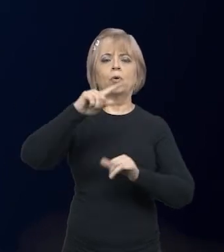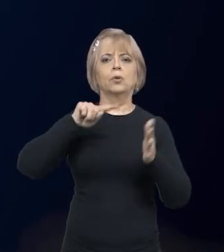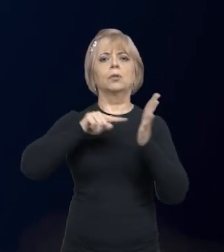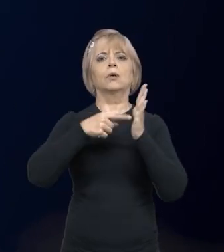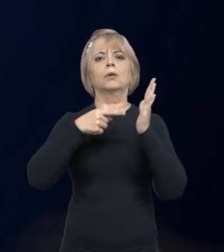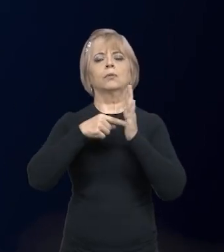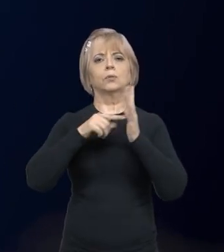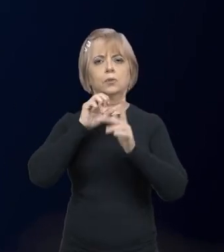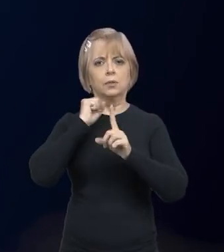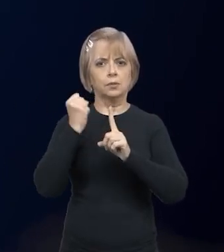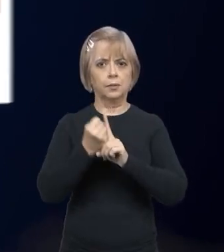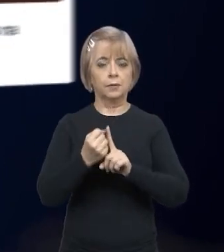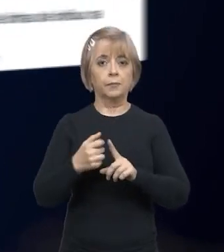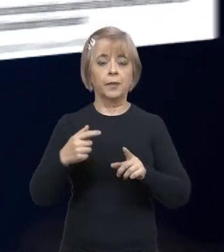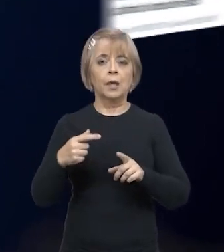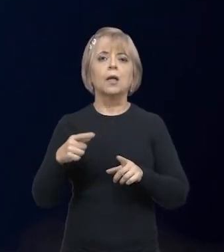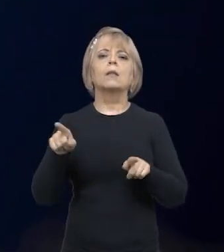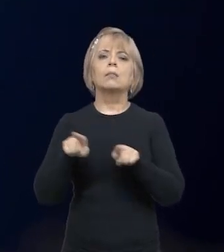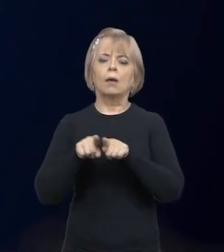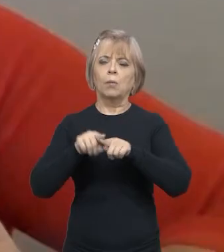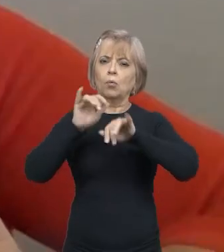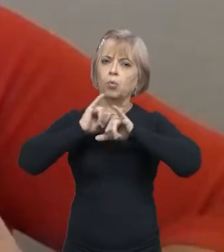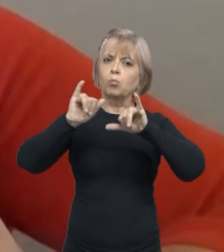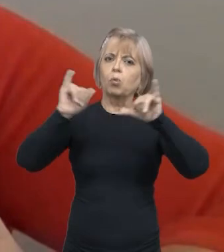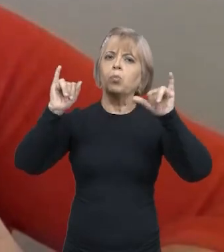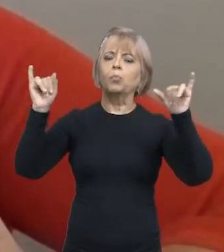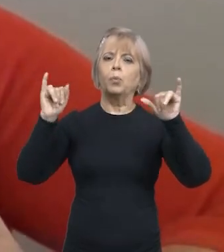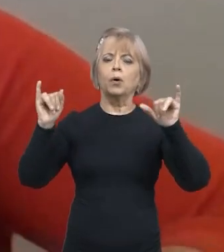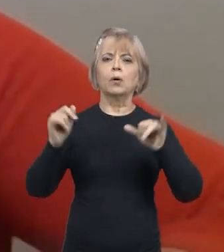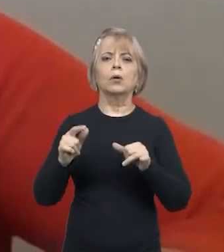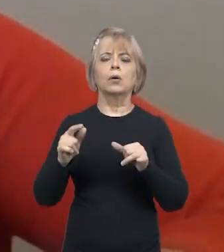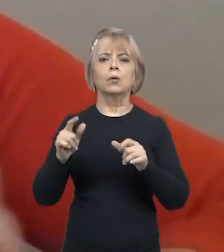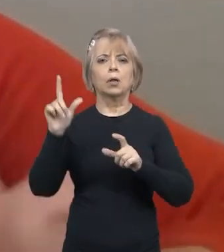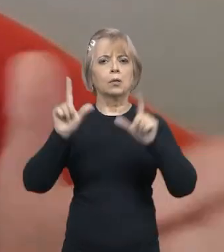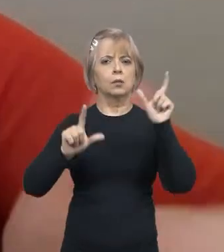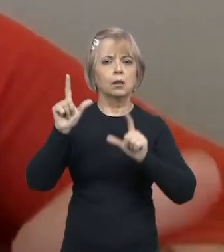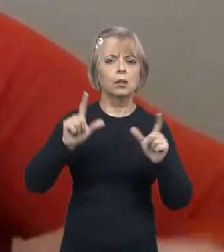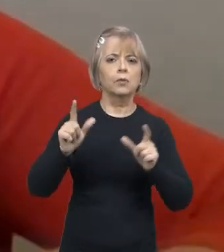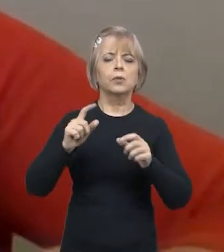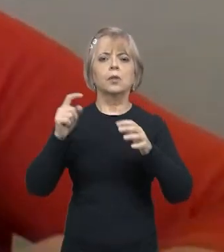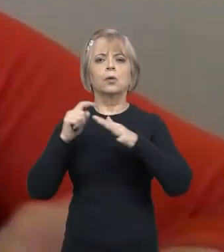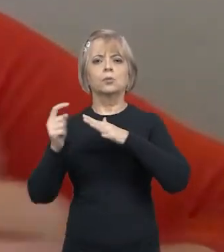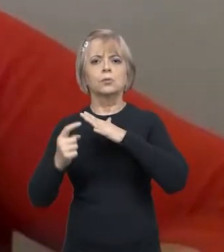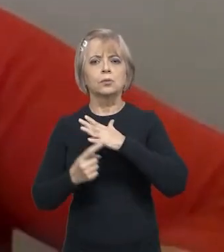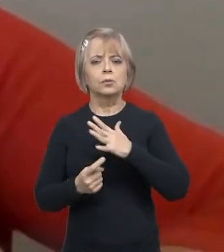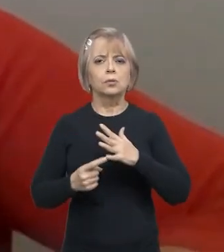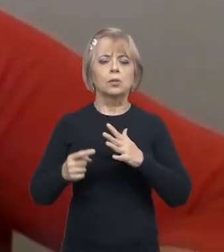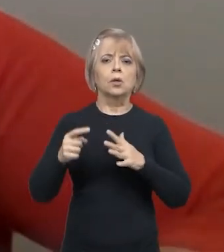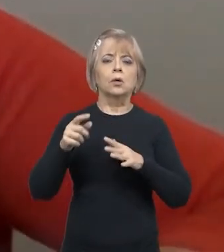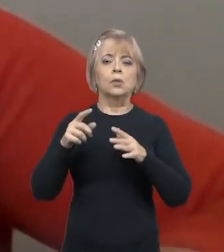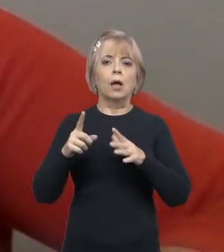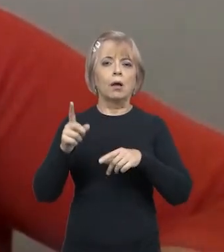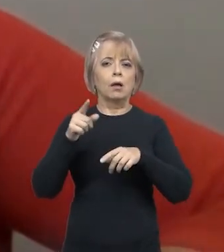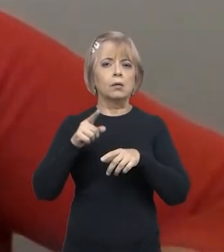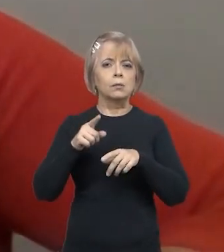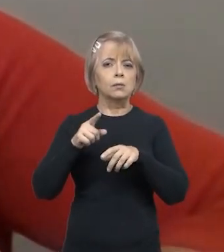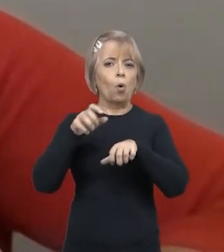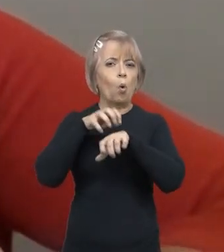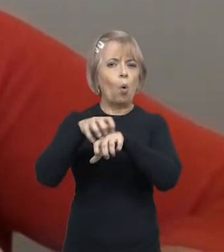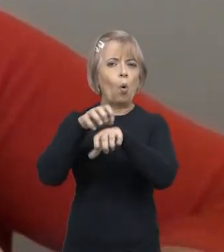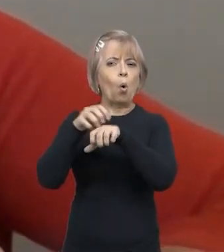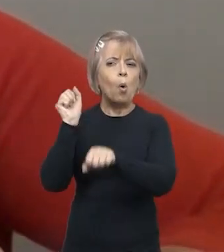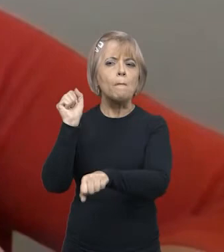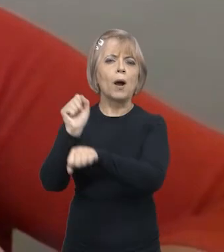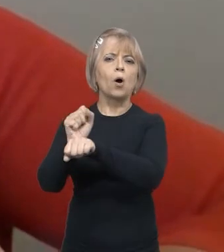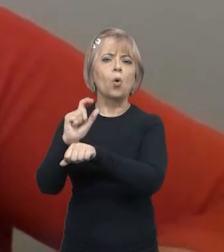essa questão, e também foi muito noticiada nos meios de comunicação, das linhas que deixaram de circular ou que estão circulando com menos